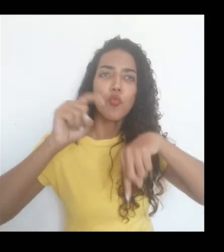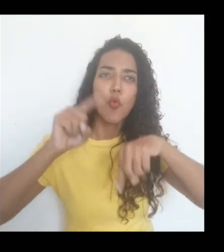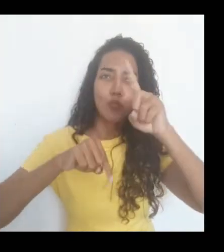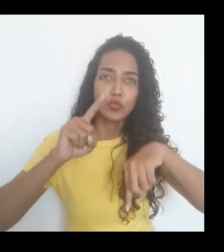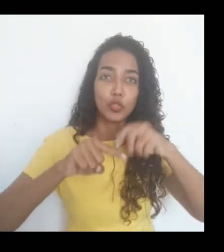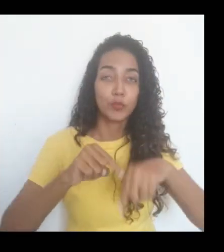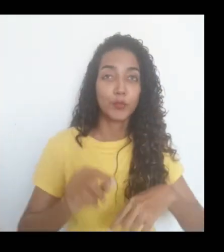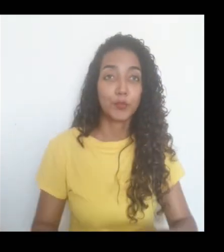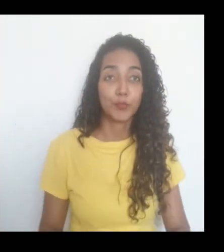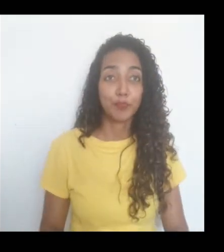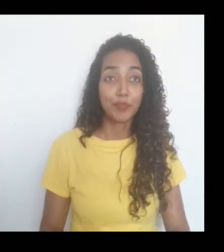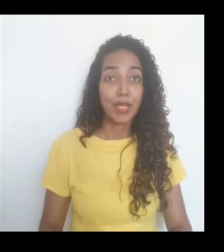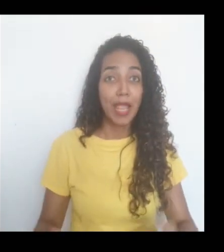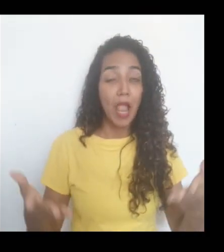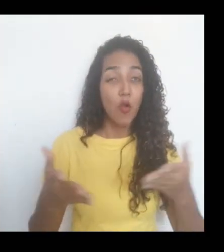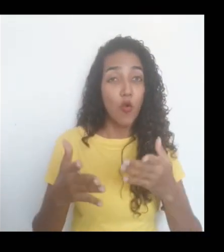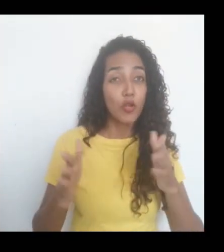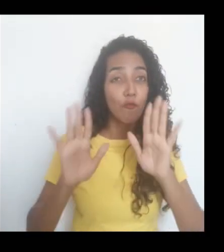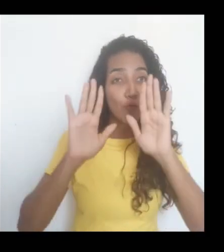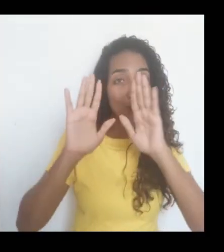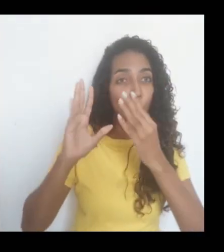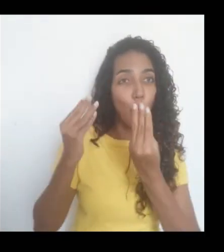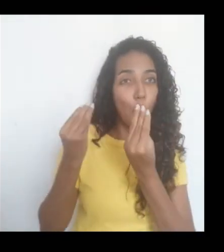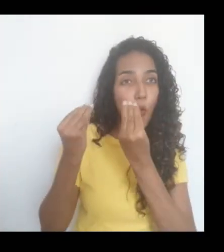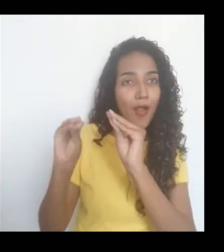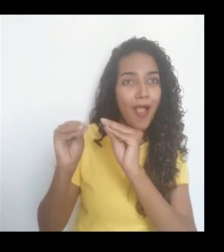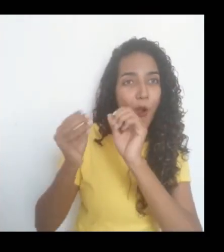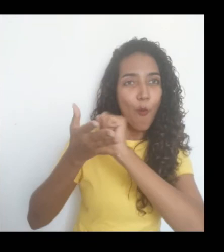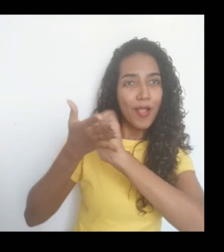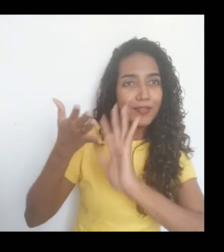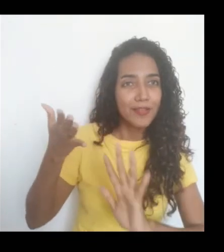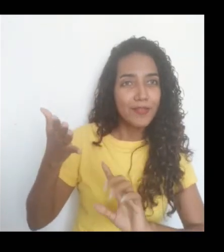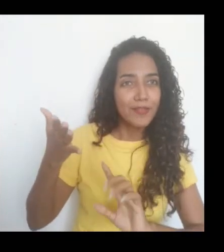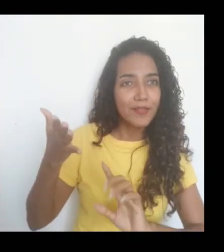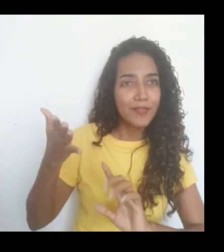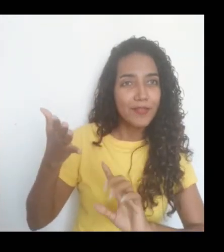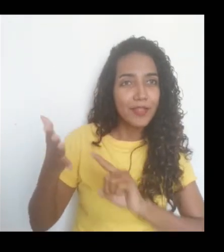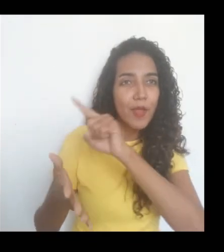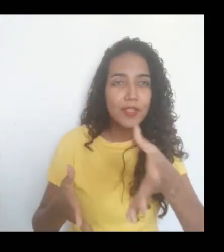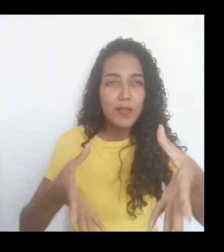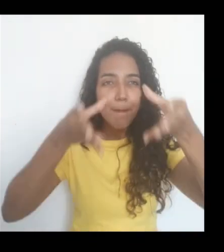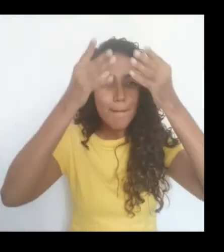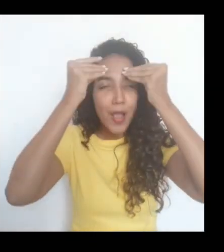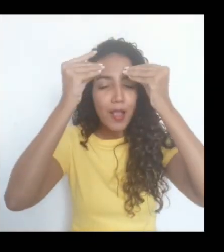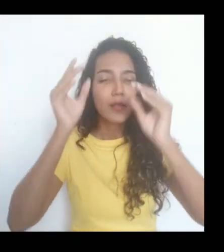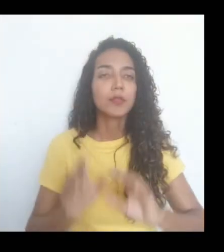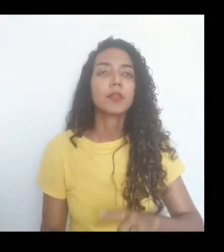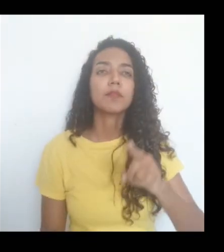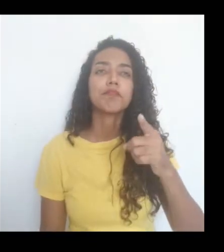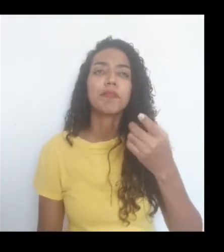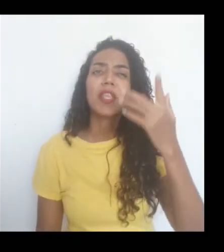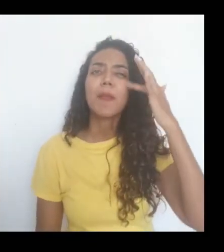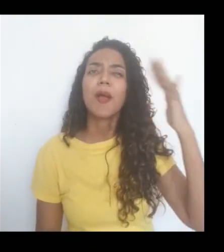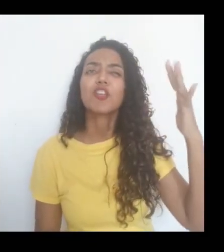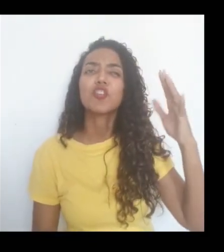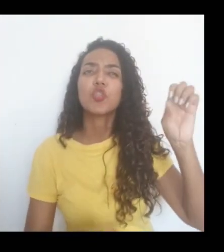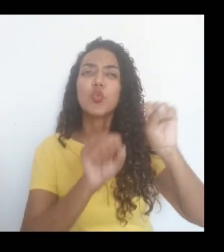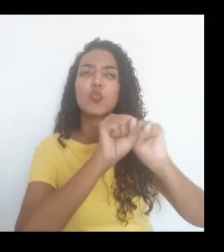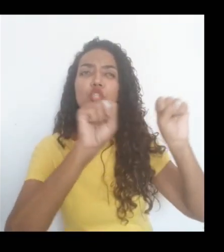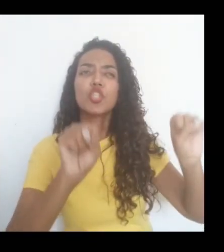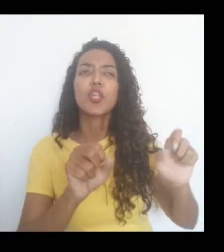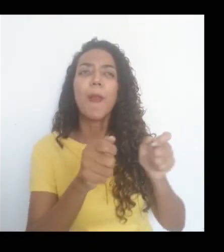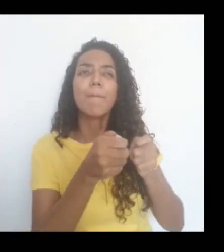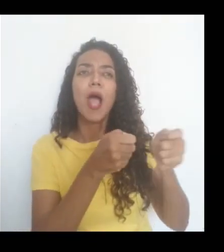discussão, mas considere um sistema para controle acadêmico, por exemplo, o SIGA, é o que a gente usa na